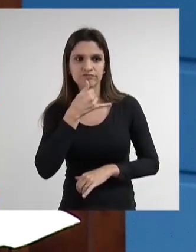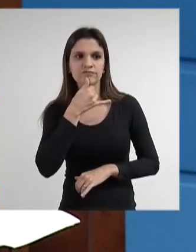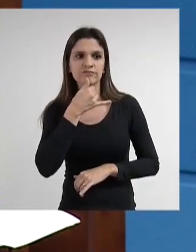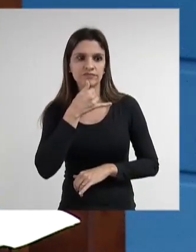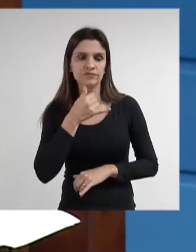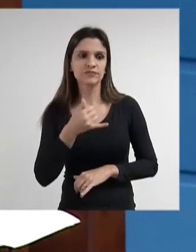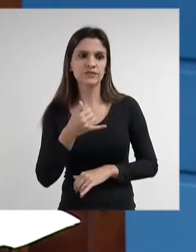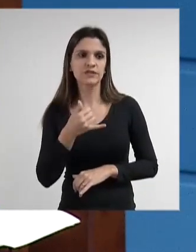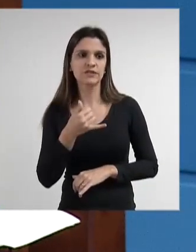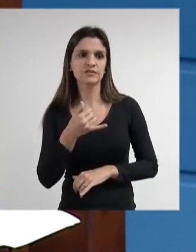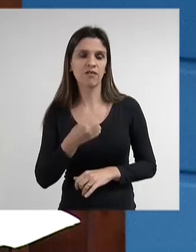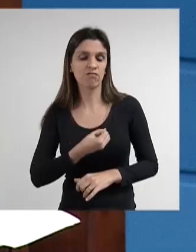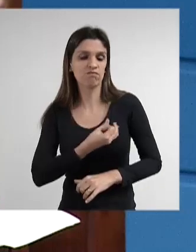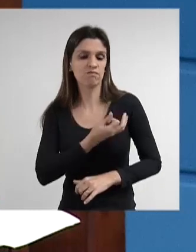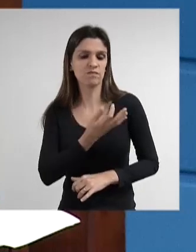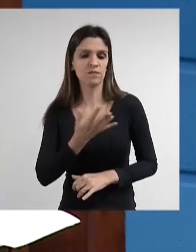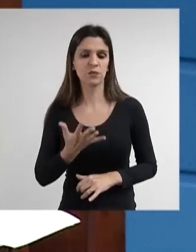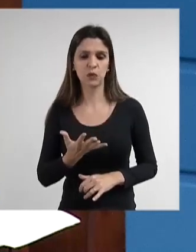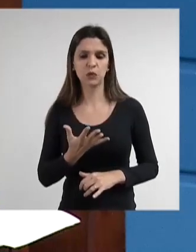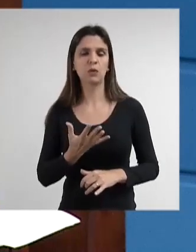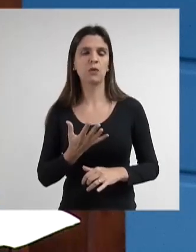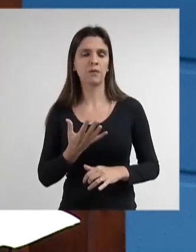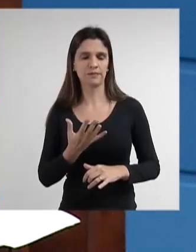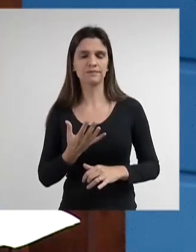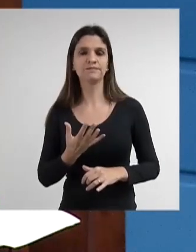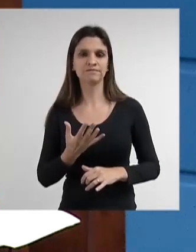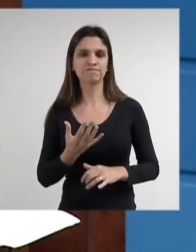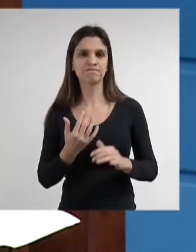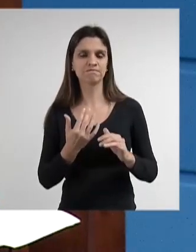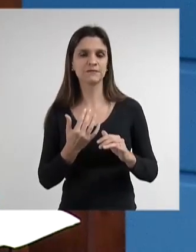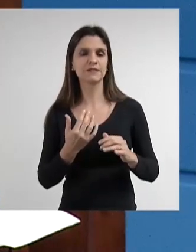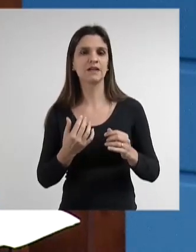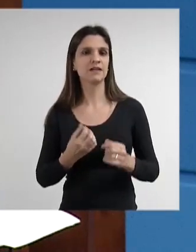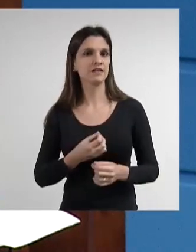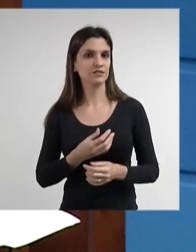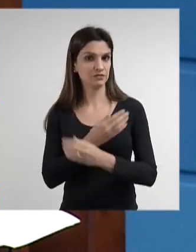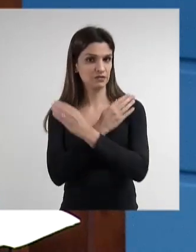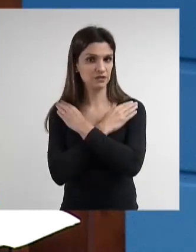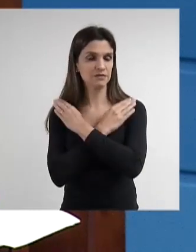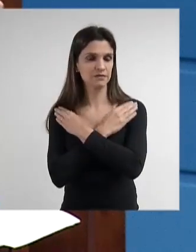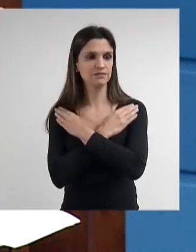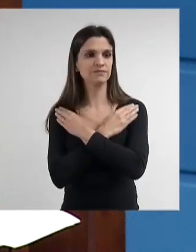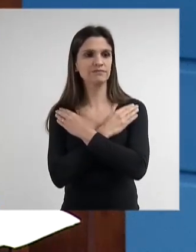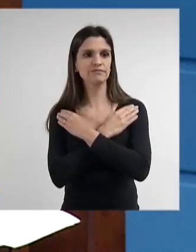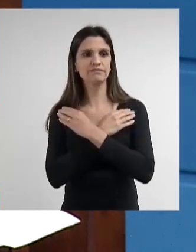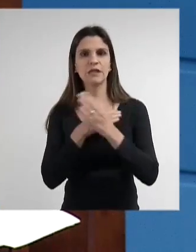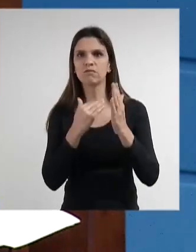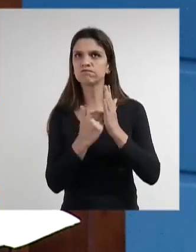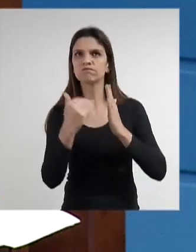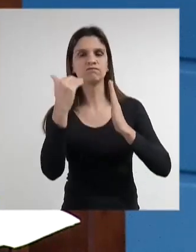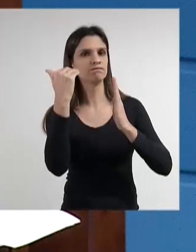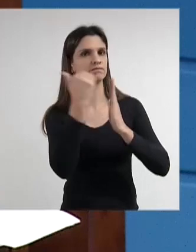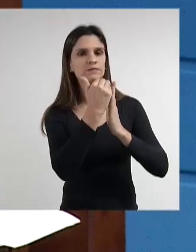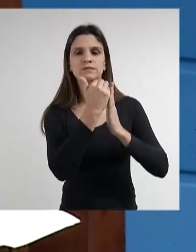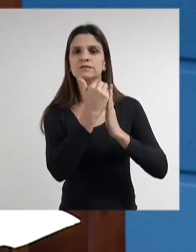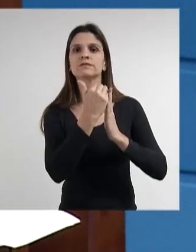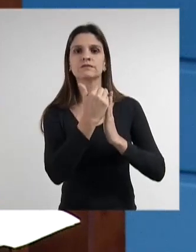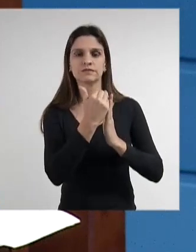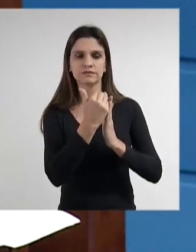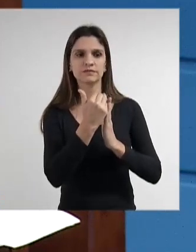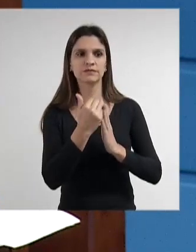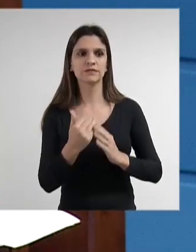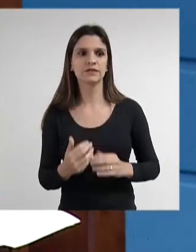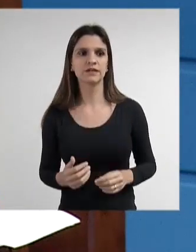de que o número de desempregados aumentou ainda mais. Então, cortar